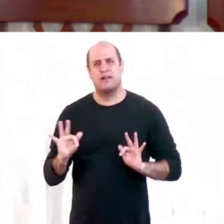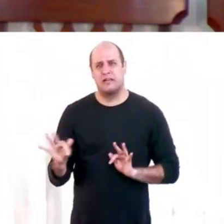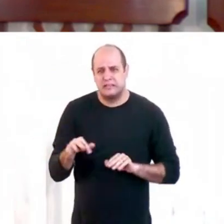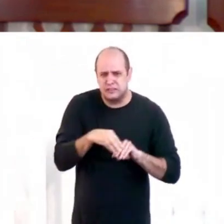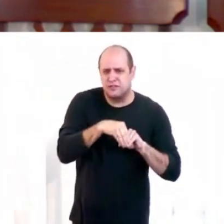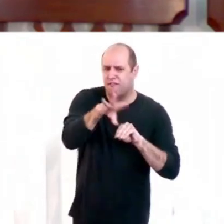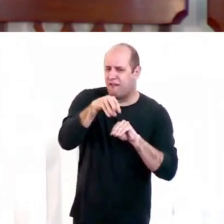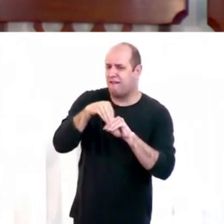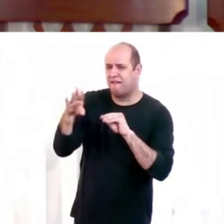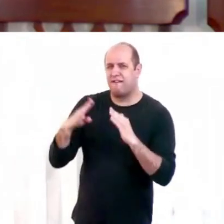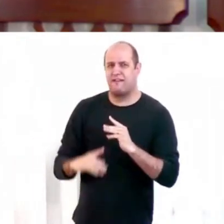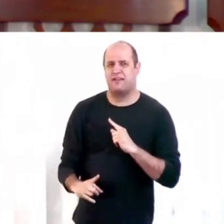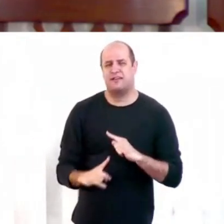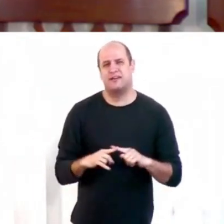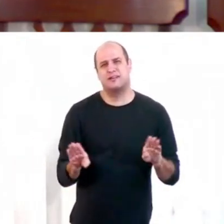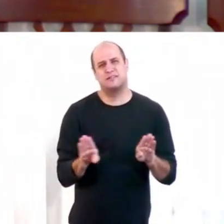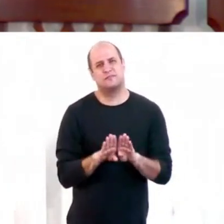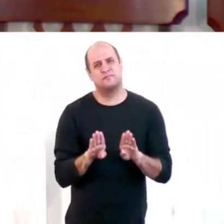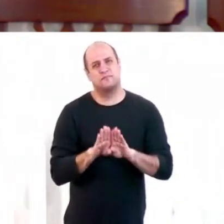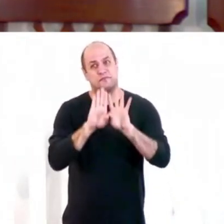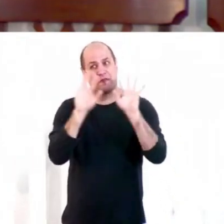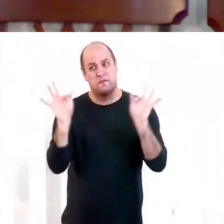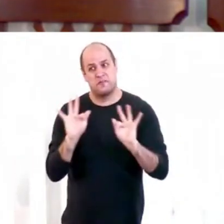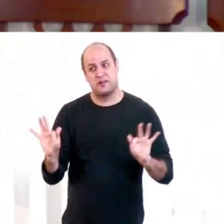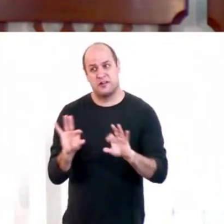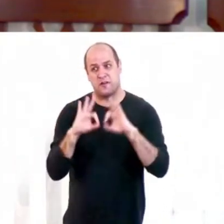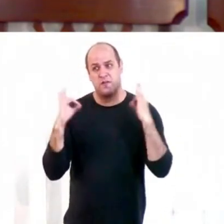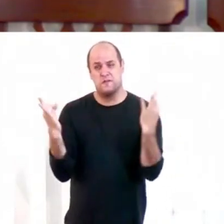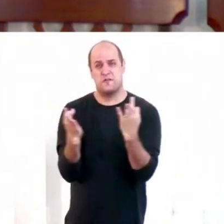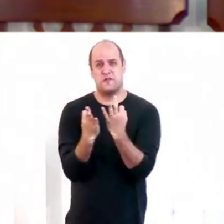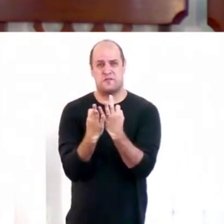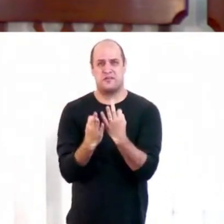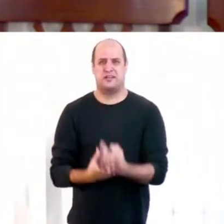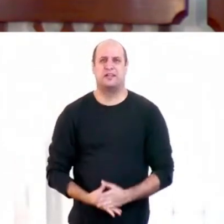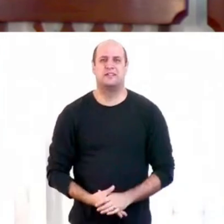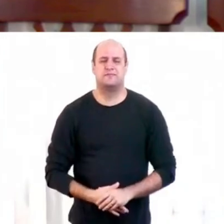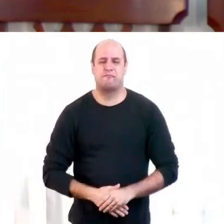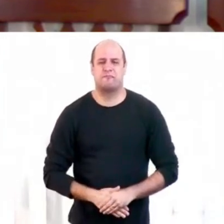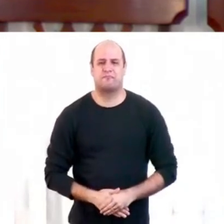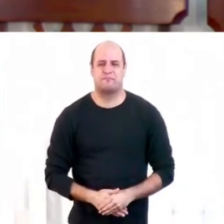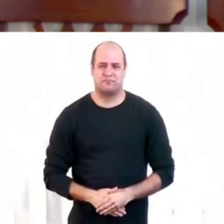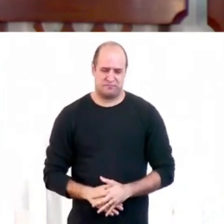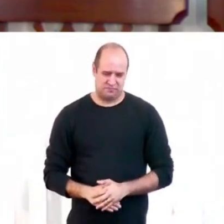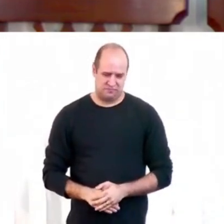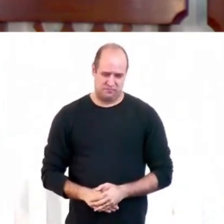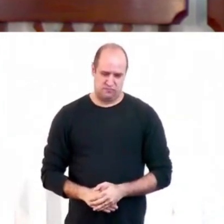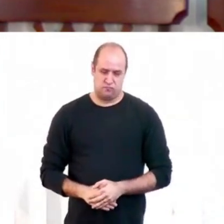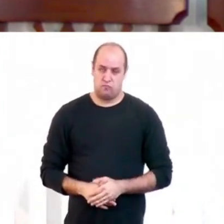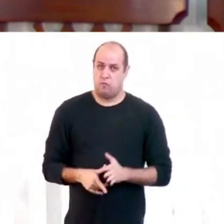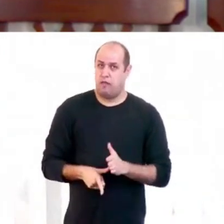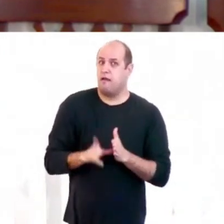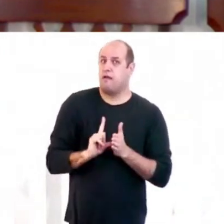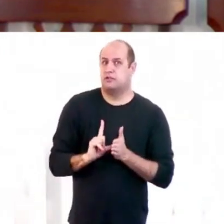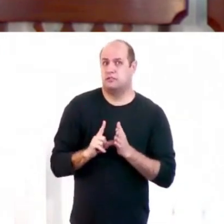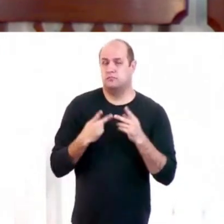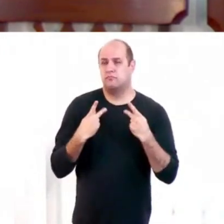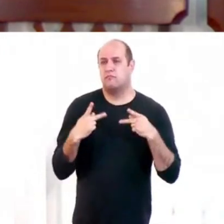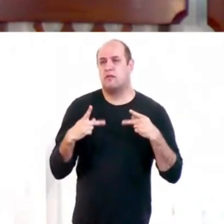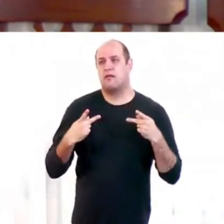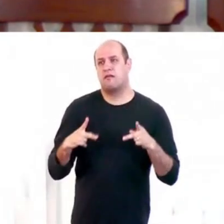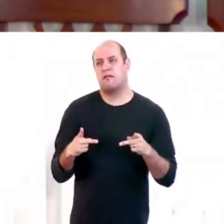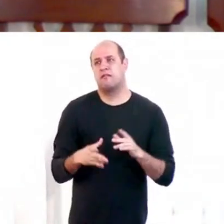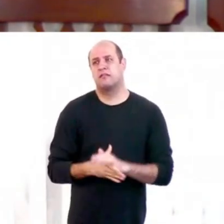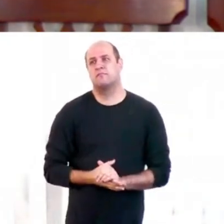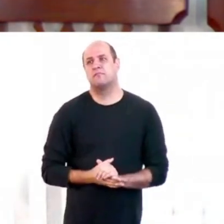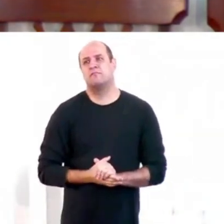com a igreja a alegria desta família em missões. Antes de iniciar a mensagem